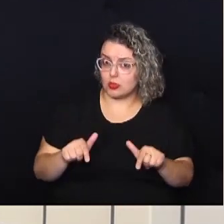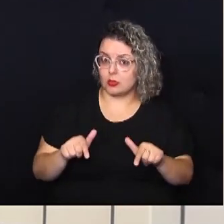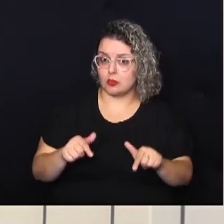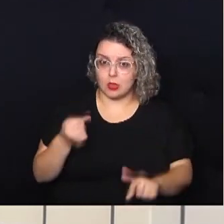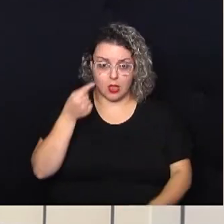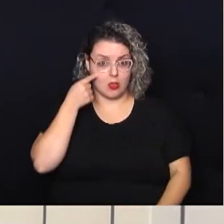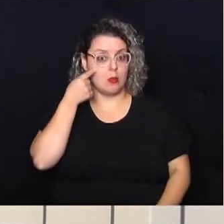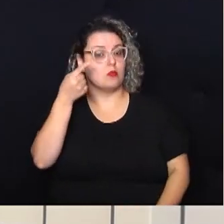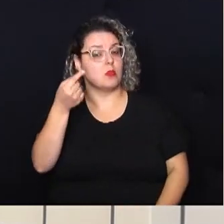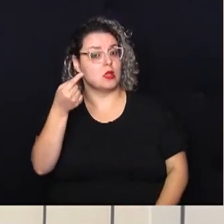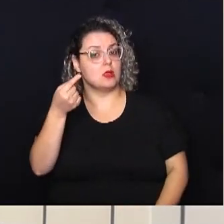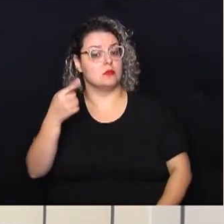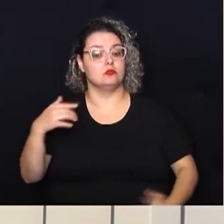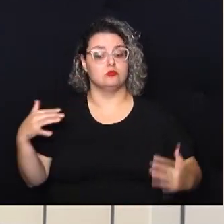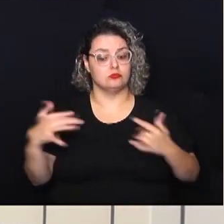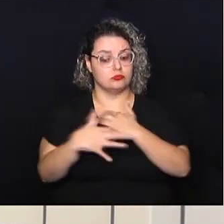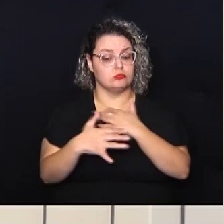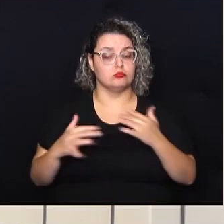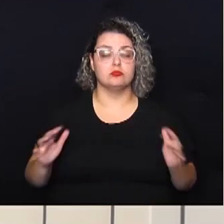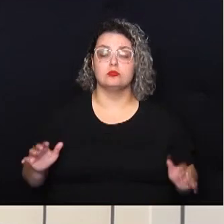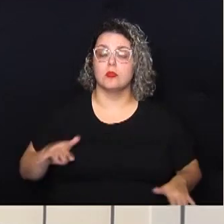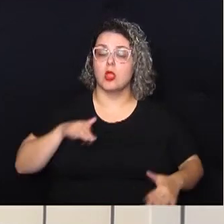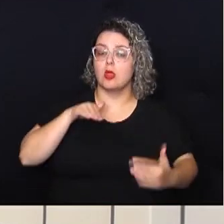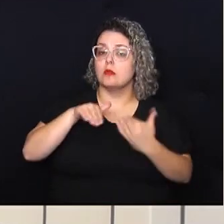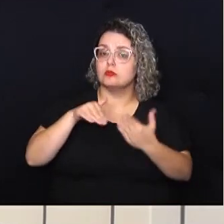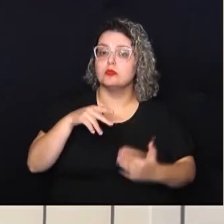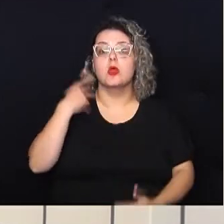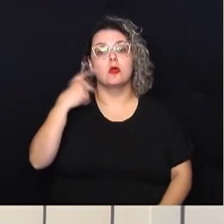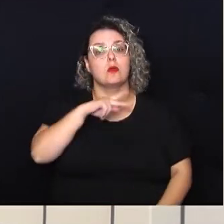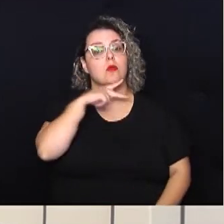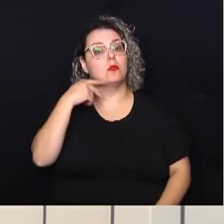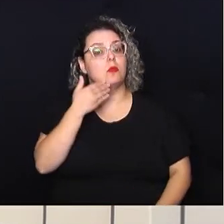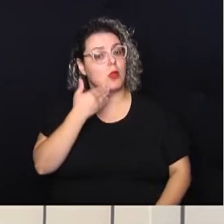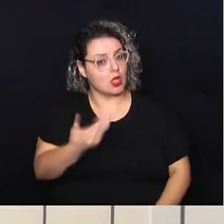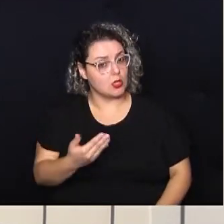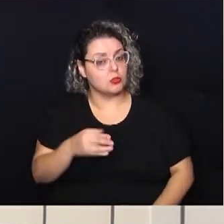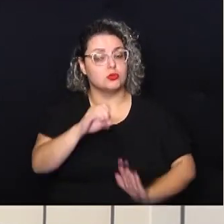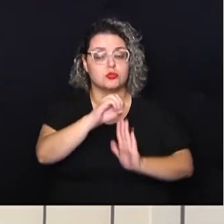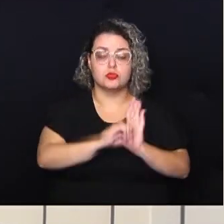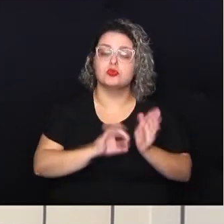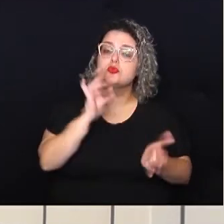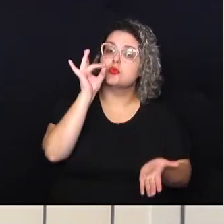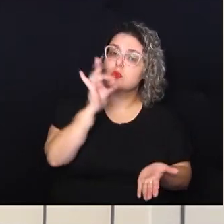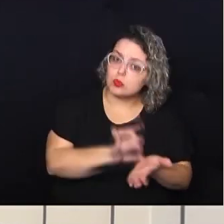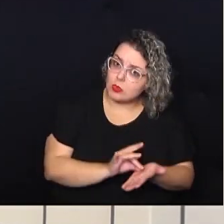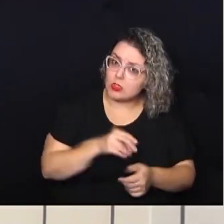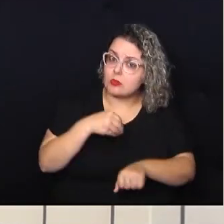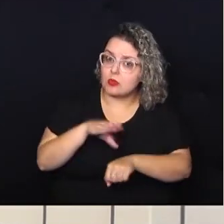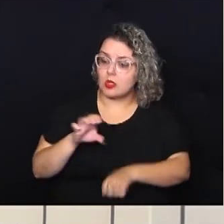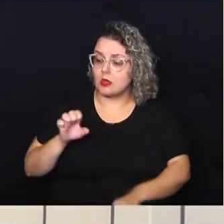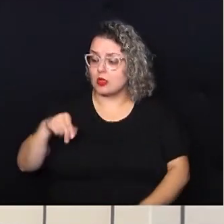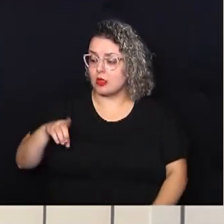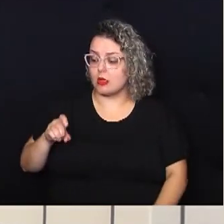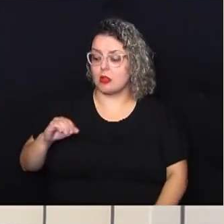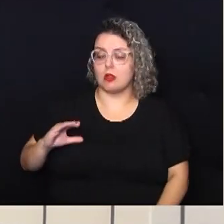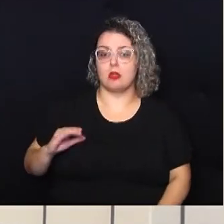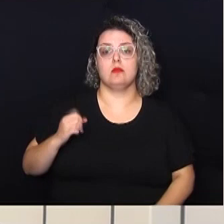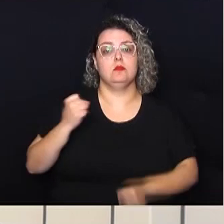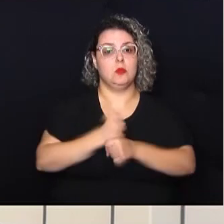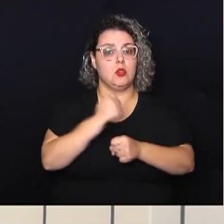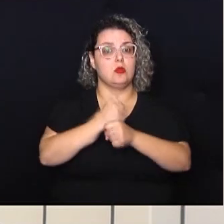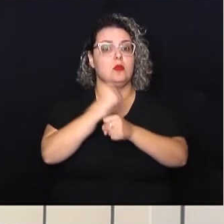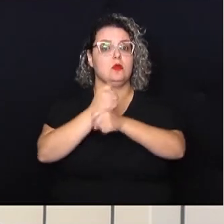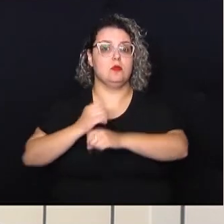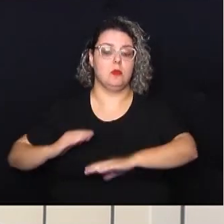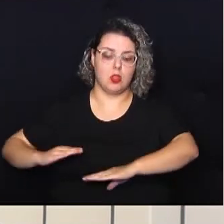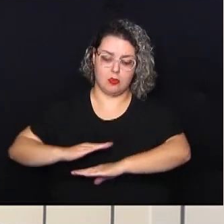Pensando ainda na mobilidade, o parlamentar também pede, por meio de um ofício enviado à INDEC, construção de